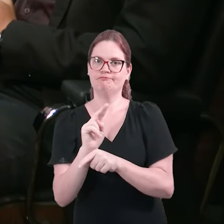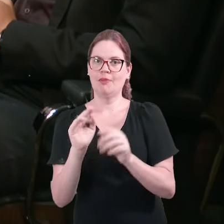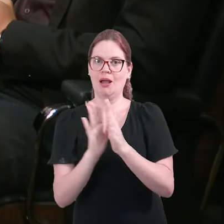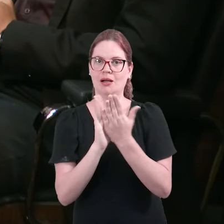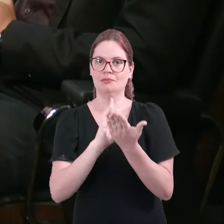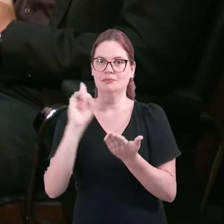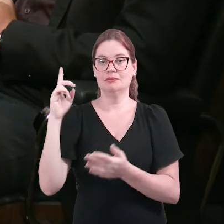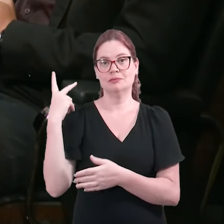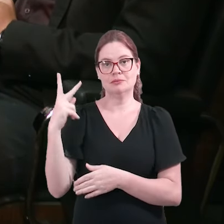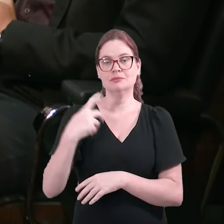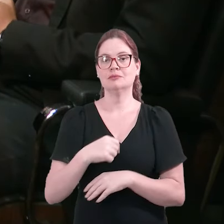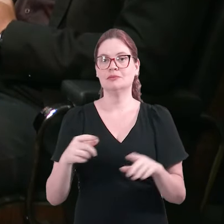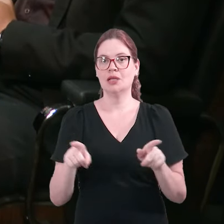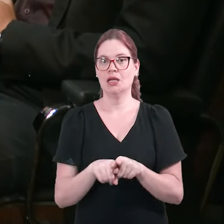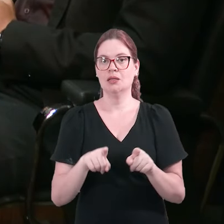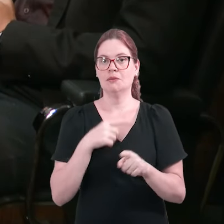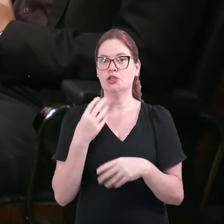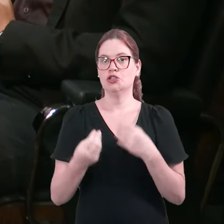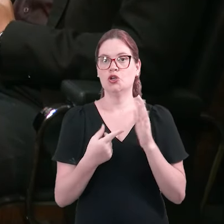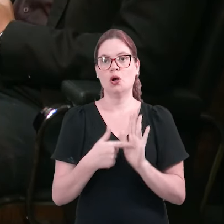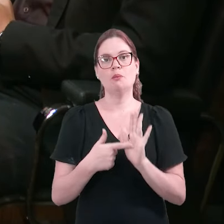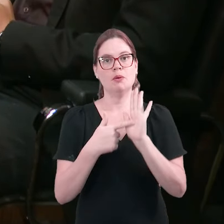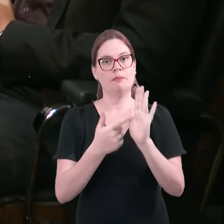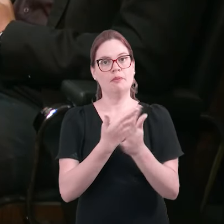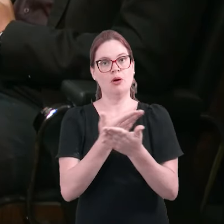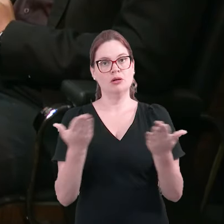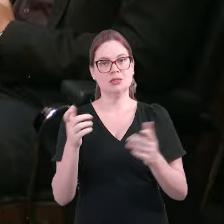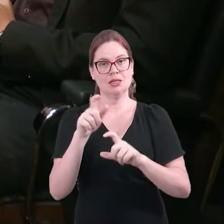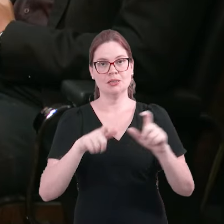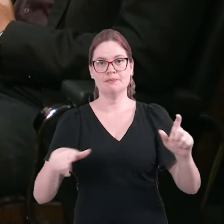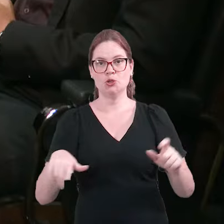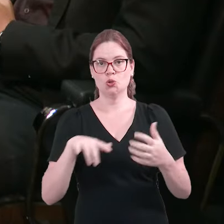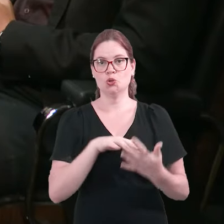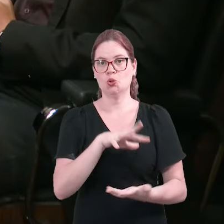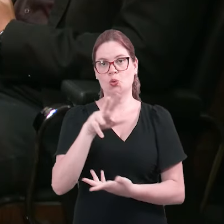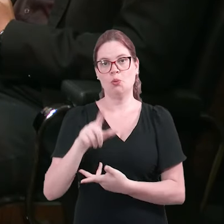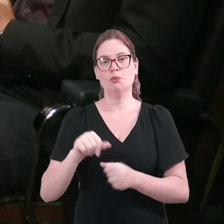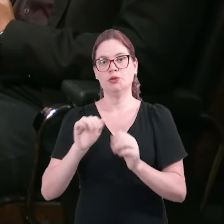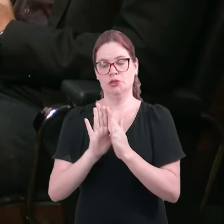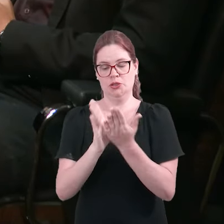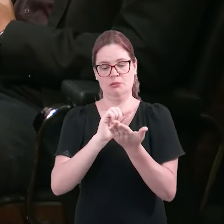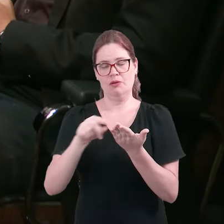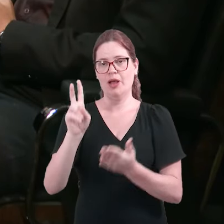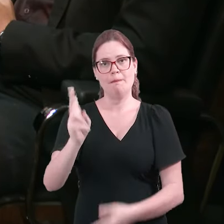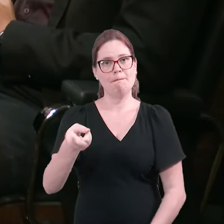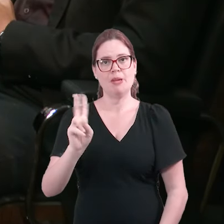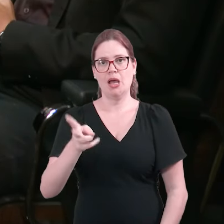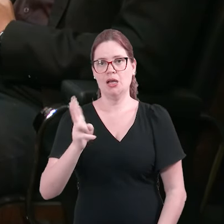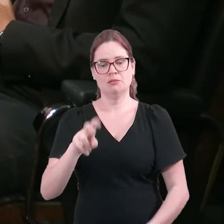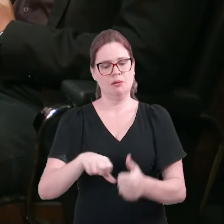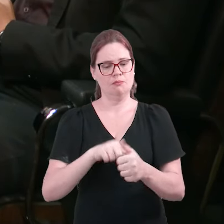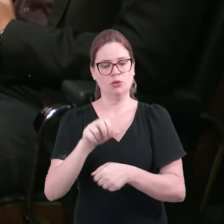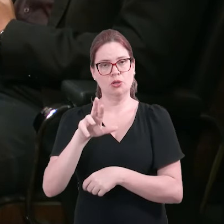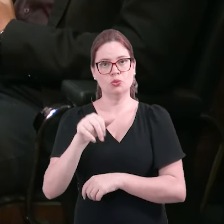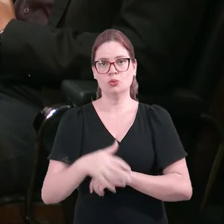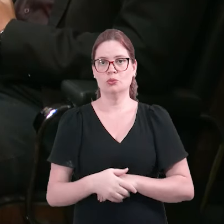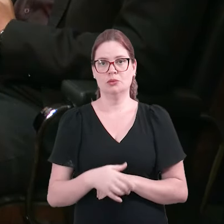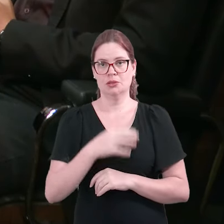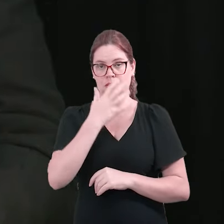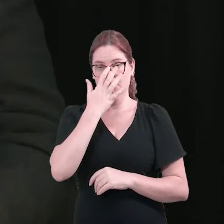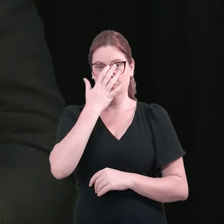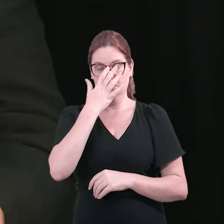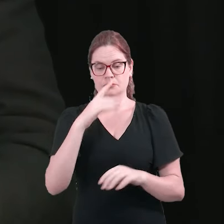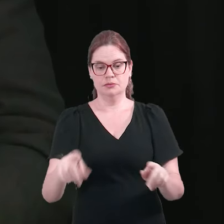Preservou a sua palavra e preservou um modo de mostrar para o mundo que a palavra foi preservada, e que são esses